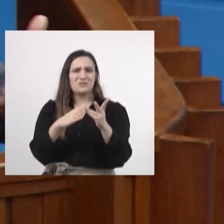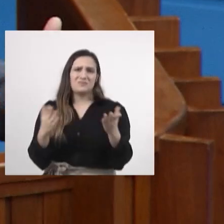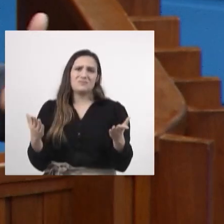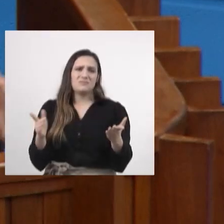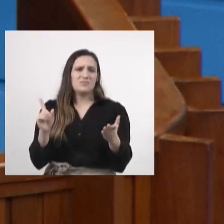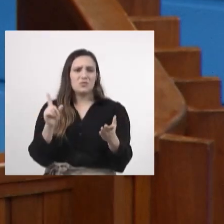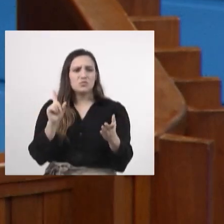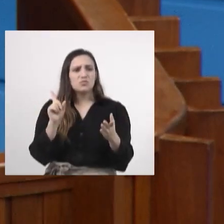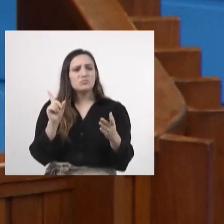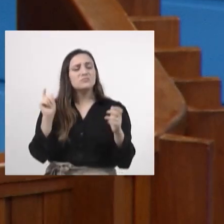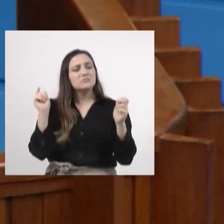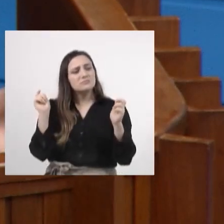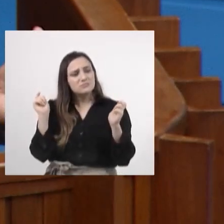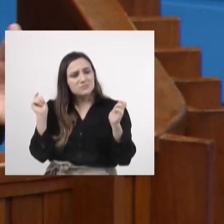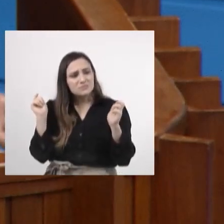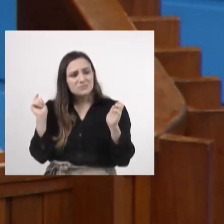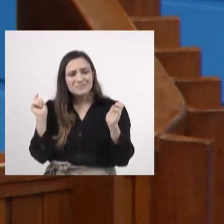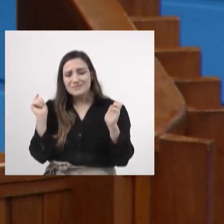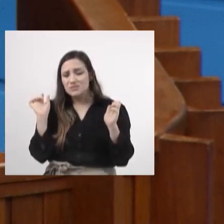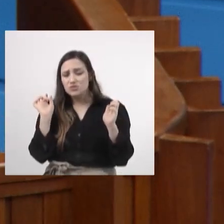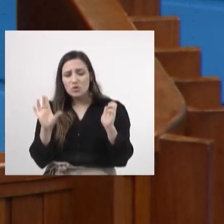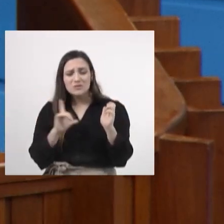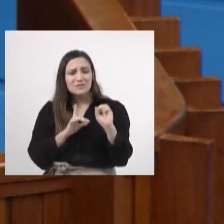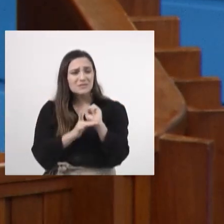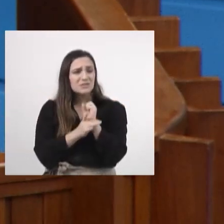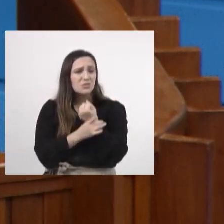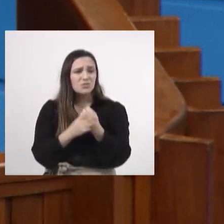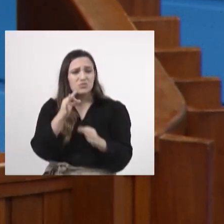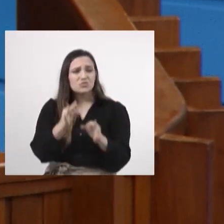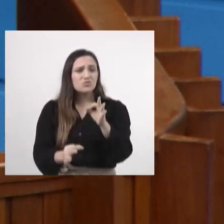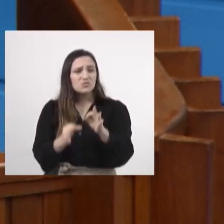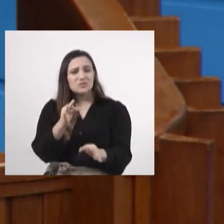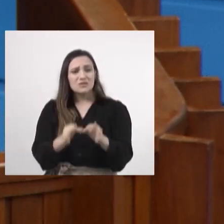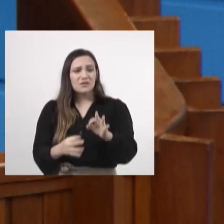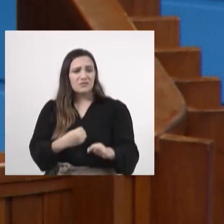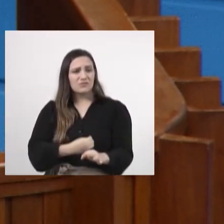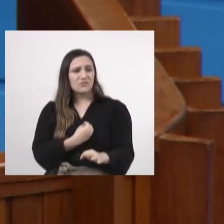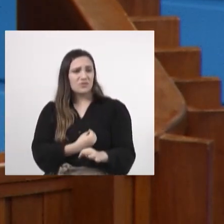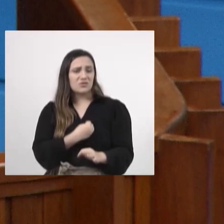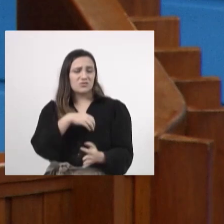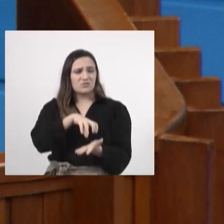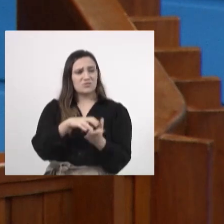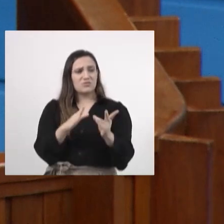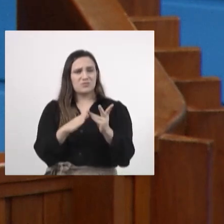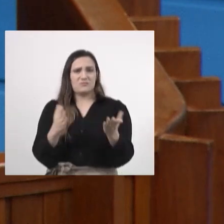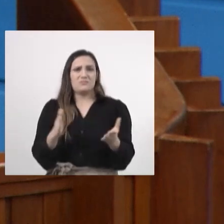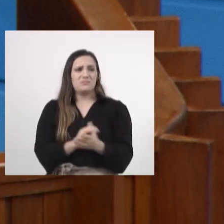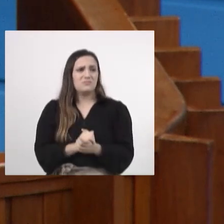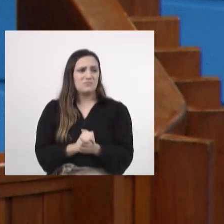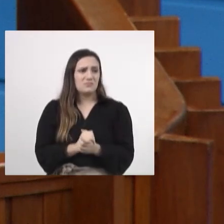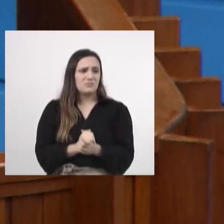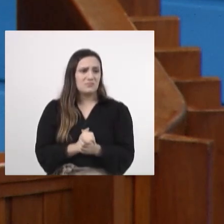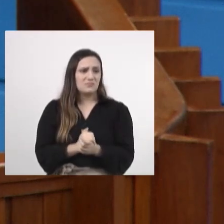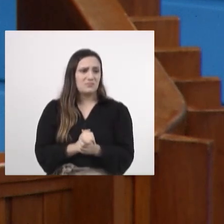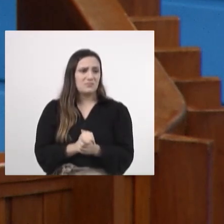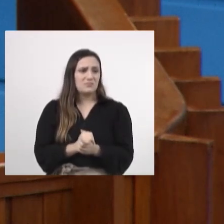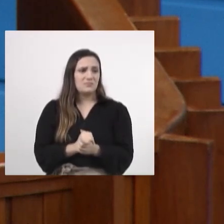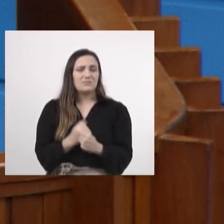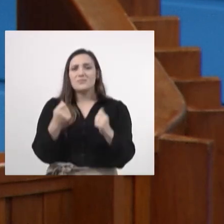para o setor produtivo. Mais nada. E essa segurança jurídica não precisava da